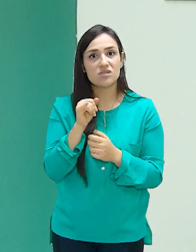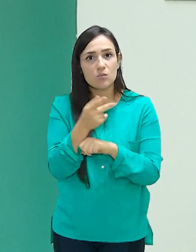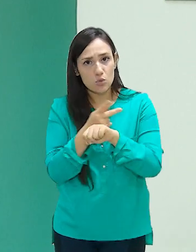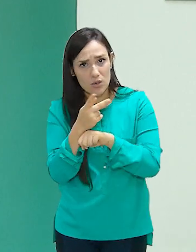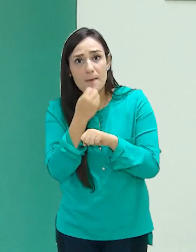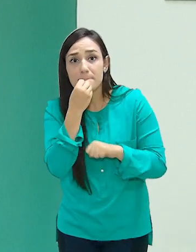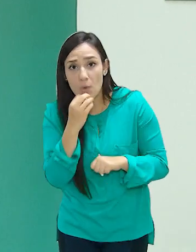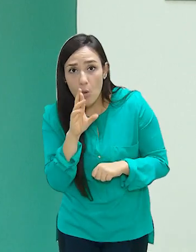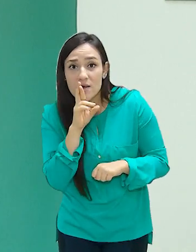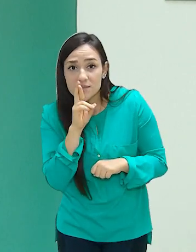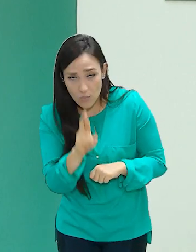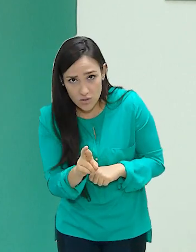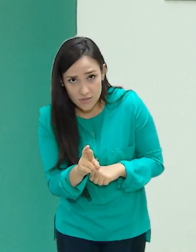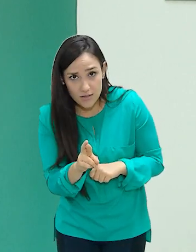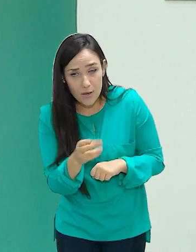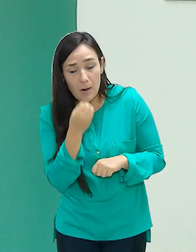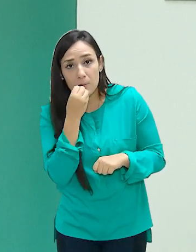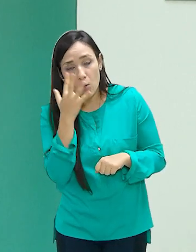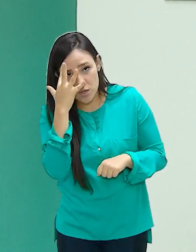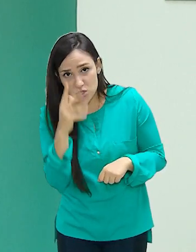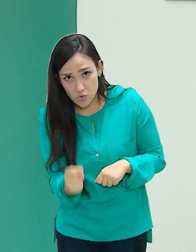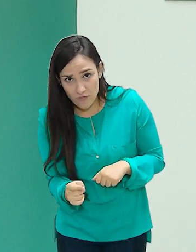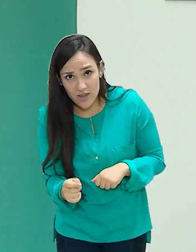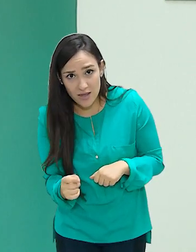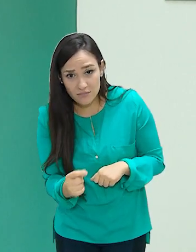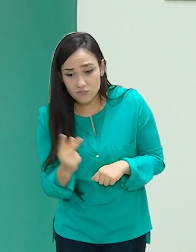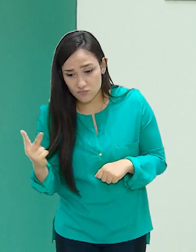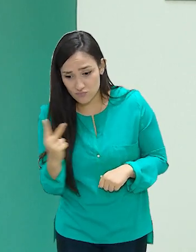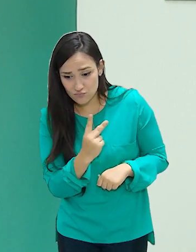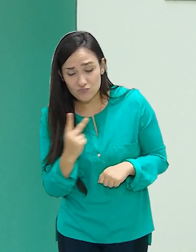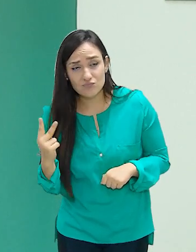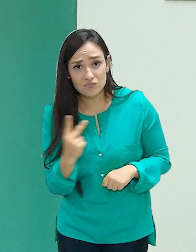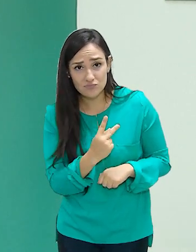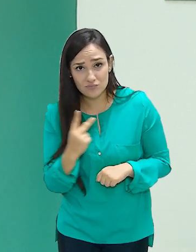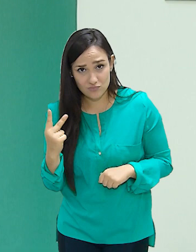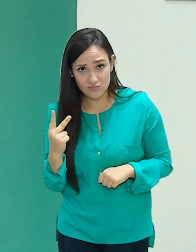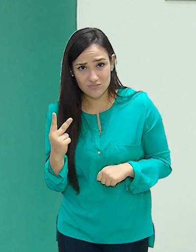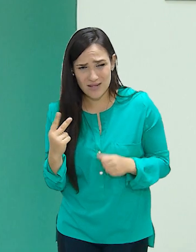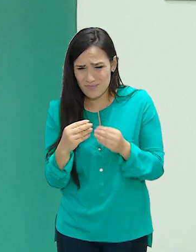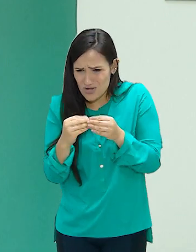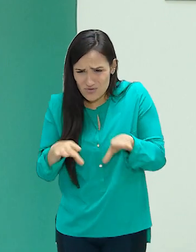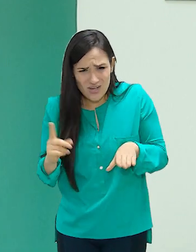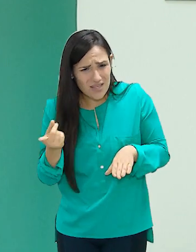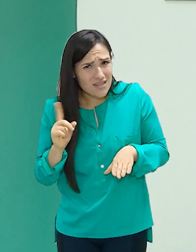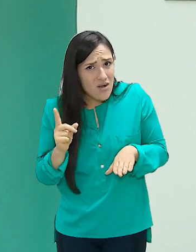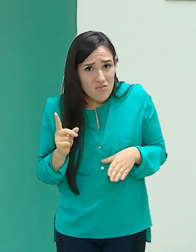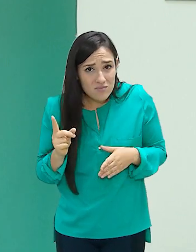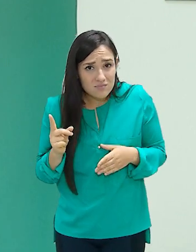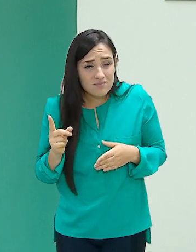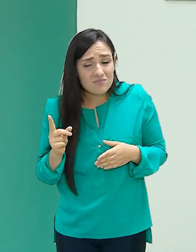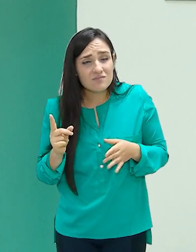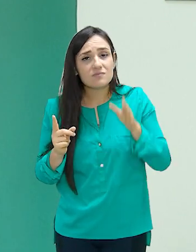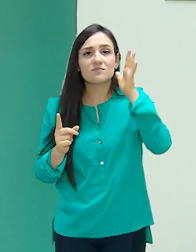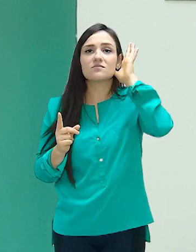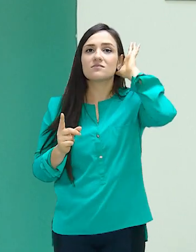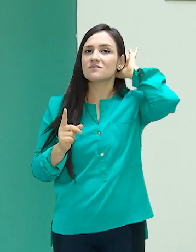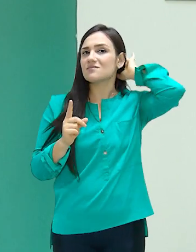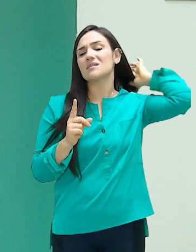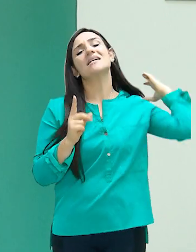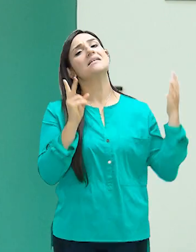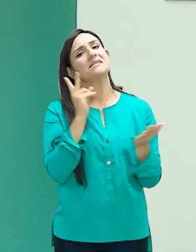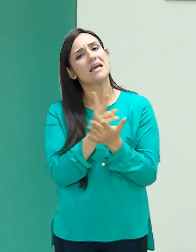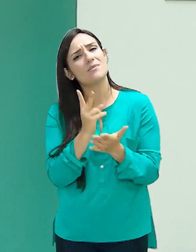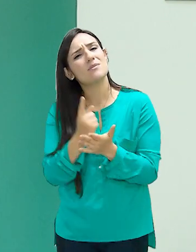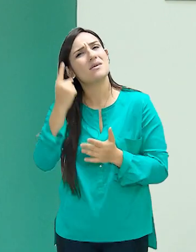pessoas busquem encontrar uma forma de resolver aquele conflito, pensando lá